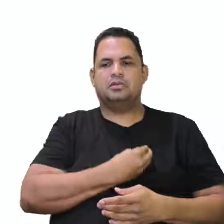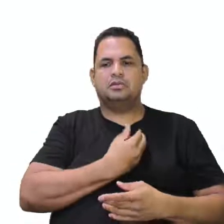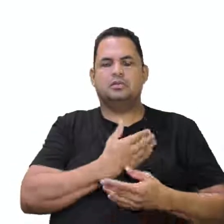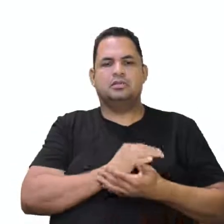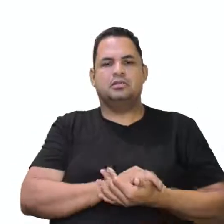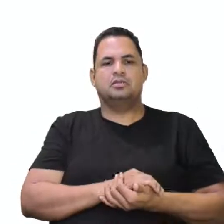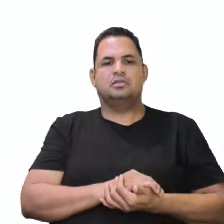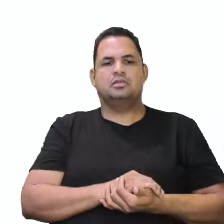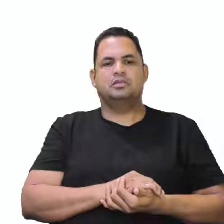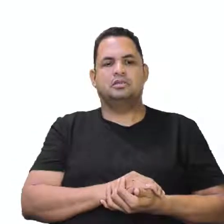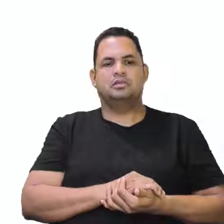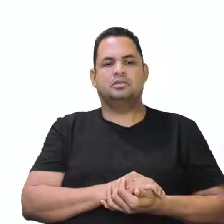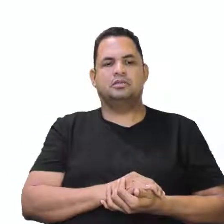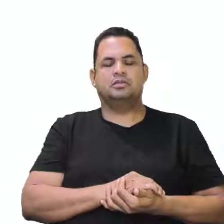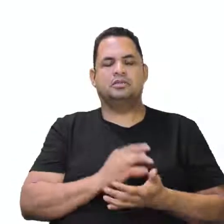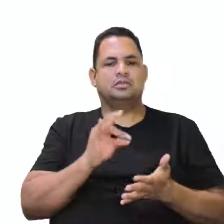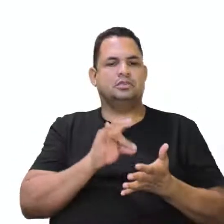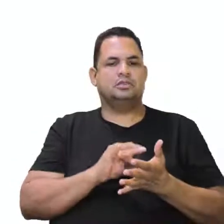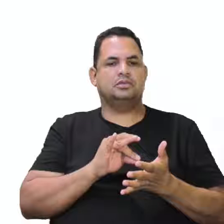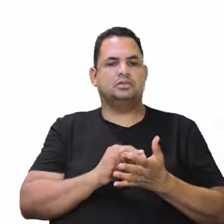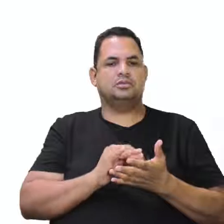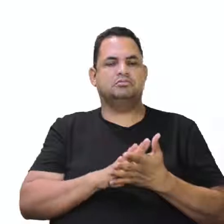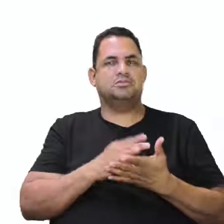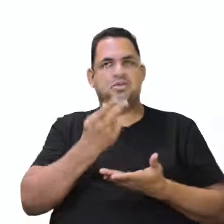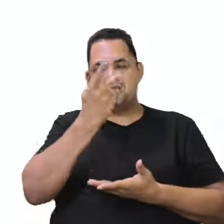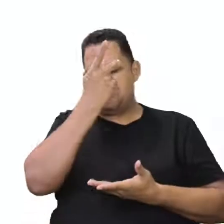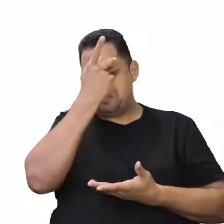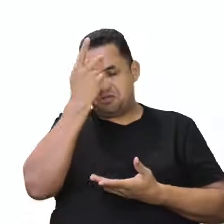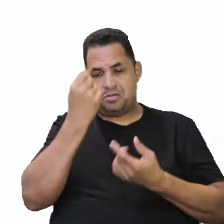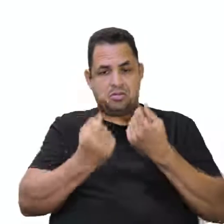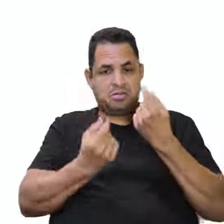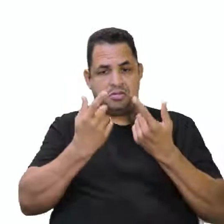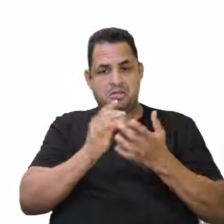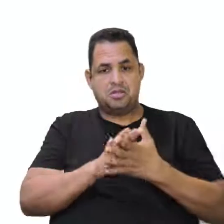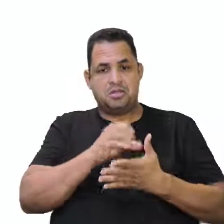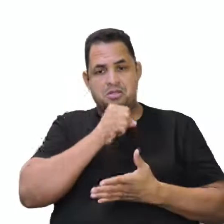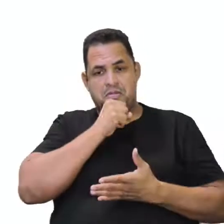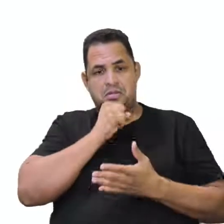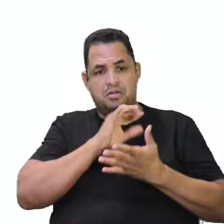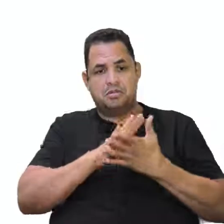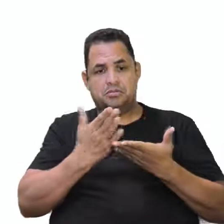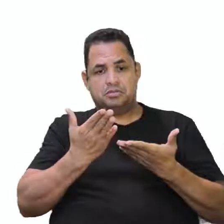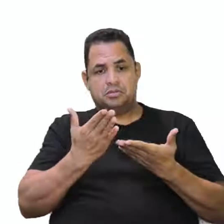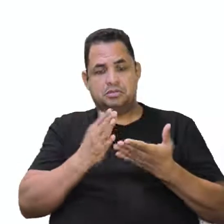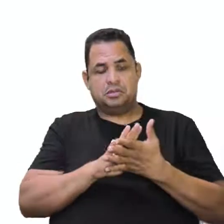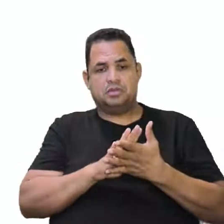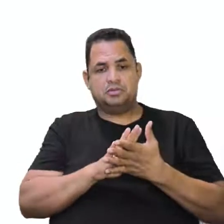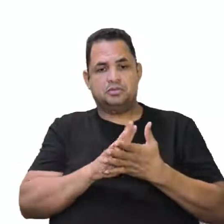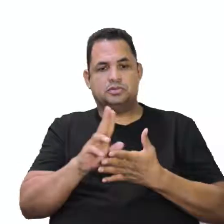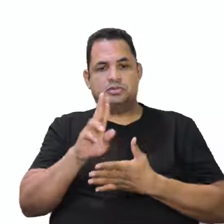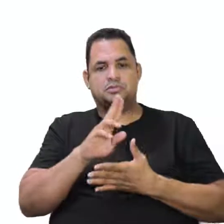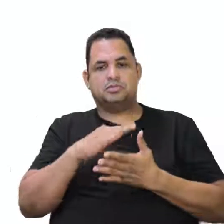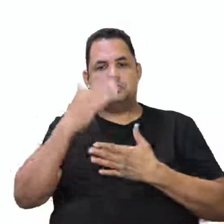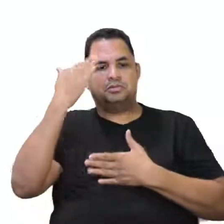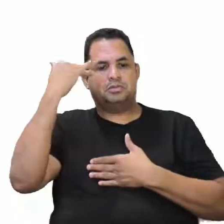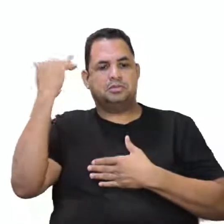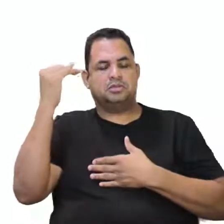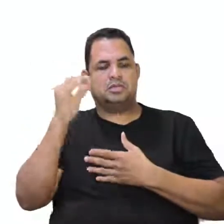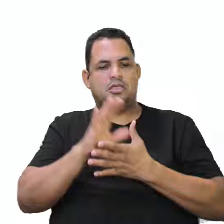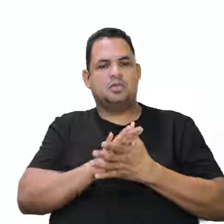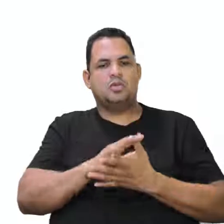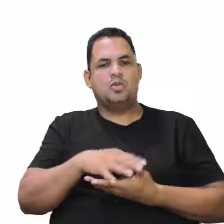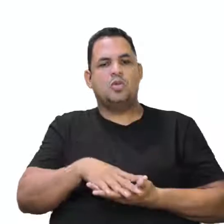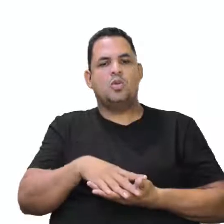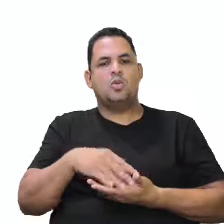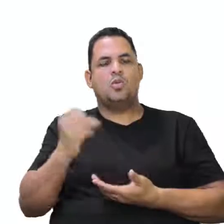aí, ó. Temos aqui, ó. A realidade é que ninguém é muito velho, muito esperto, ou tem muito sucesso para aprender algo novo. Foi o que eu falei para vocês na